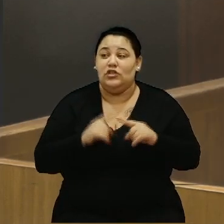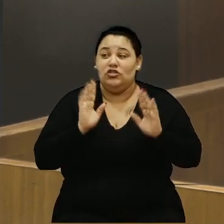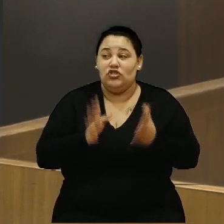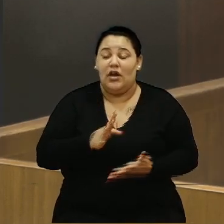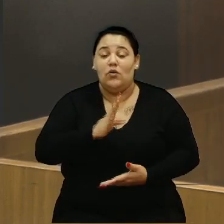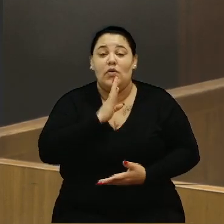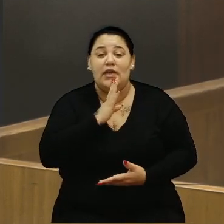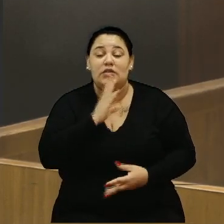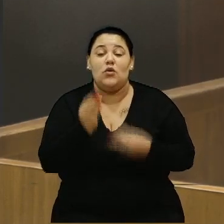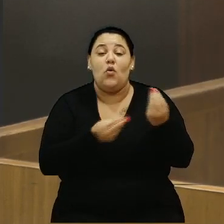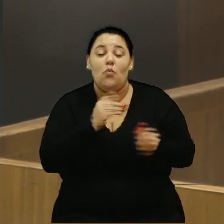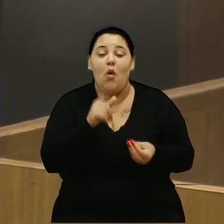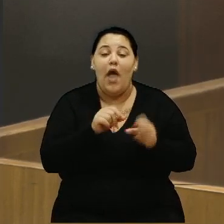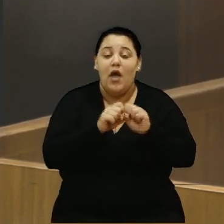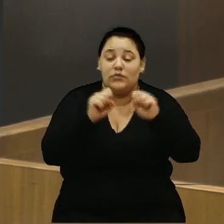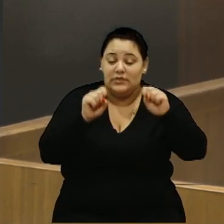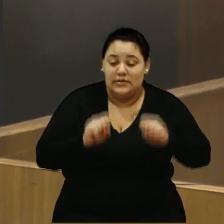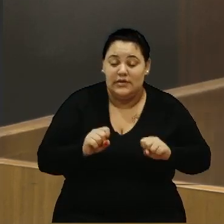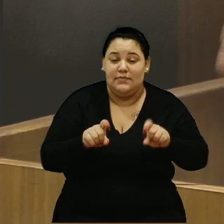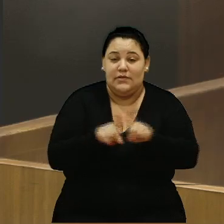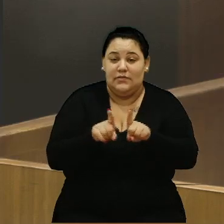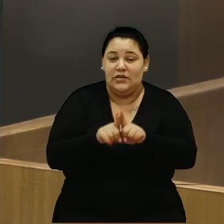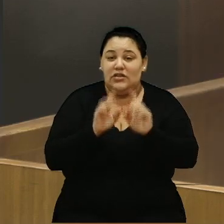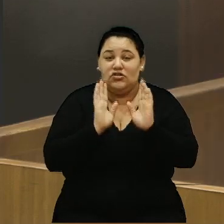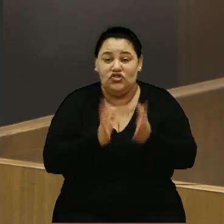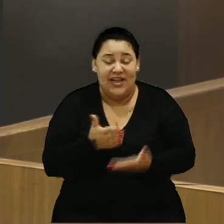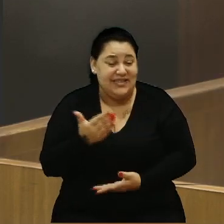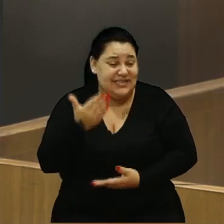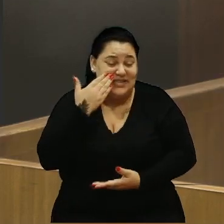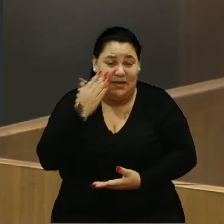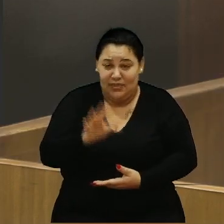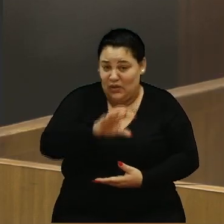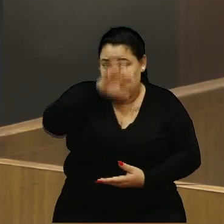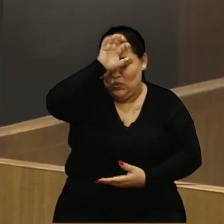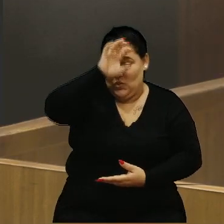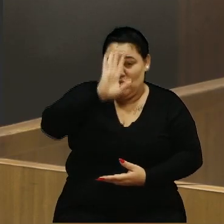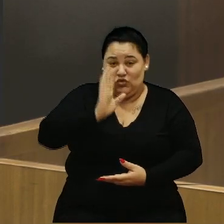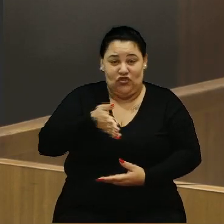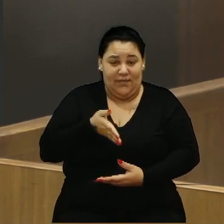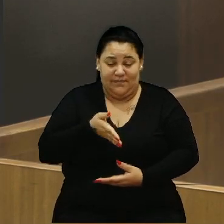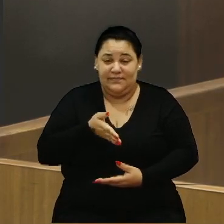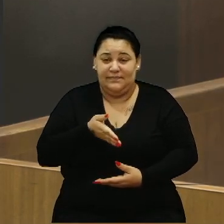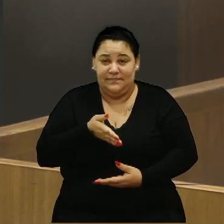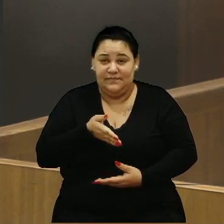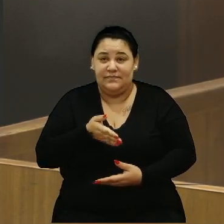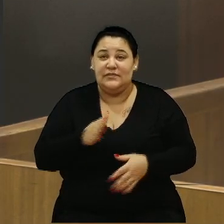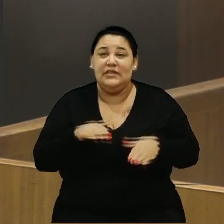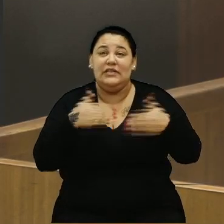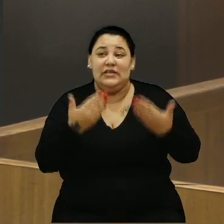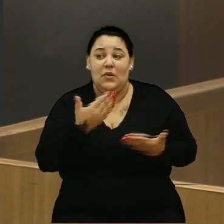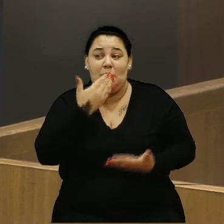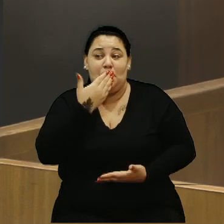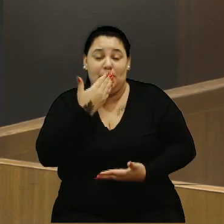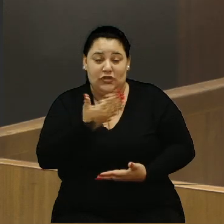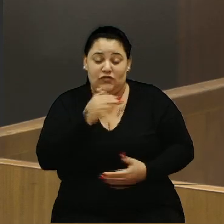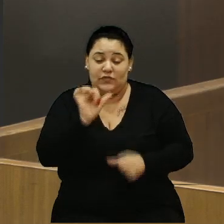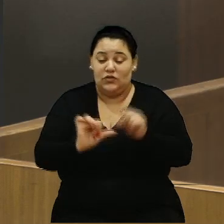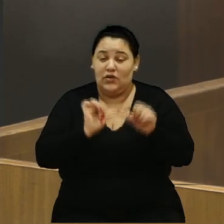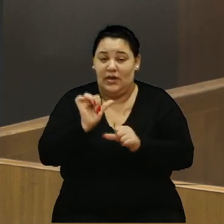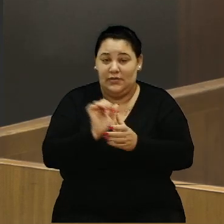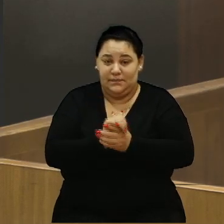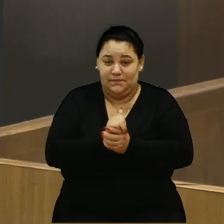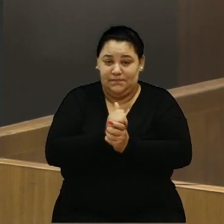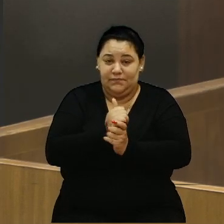que funciona o sistema, né? A gente já está de cor e salteado como funciona o sistema. Então esse pedido será indeferido. Vocês não